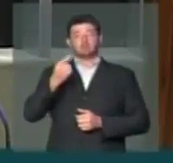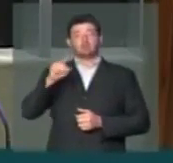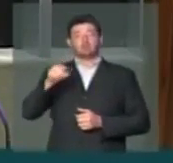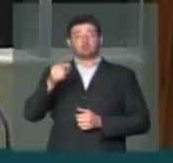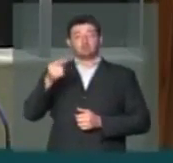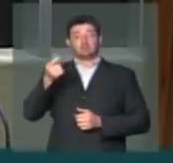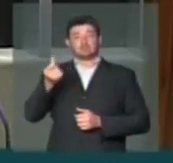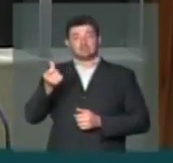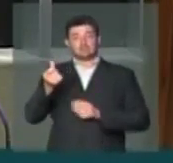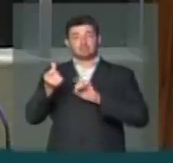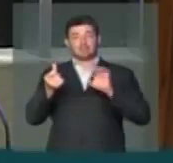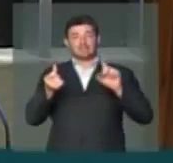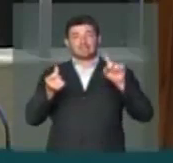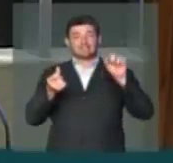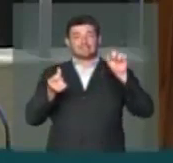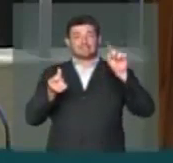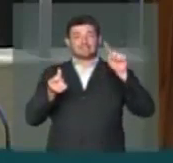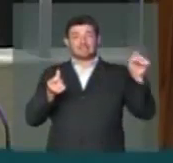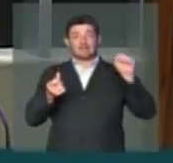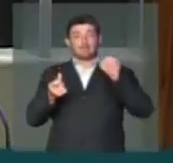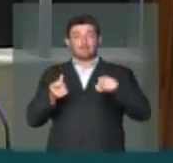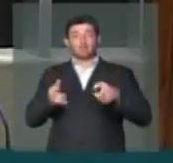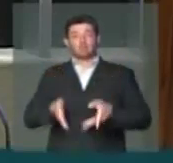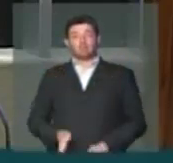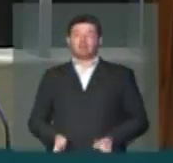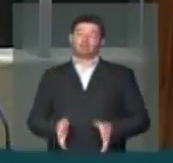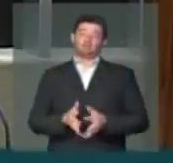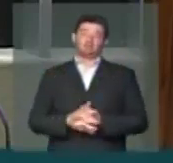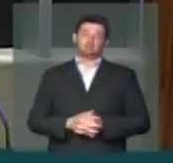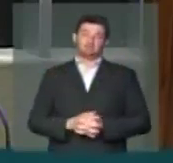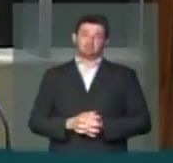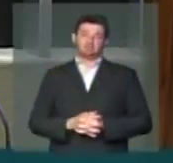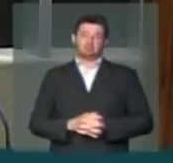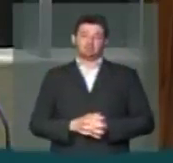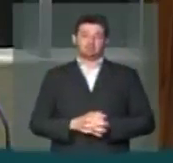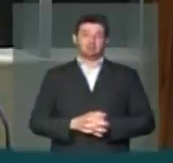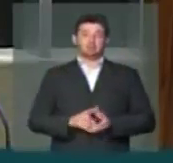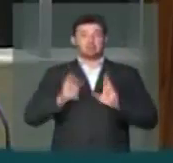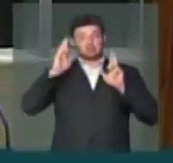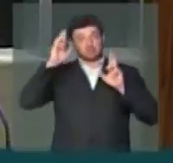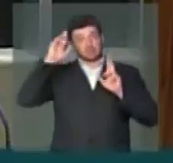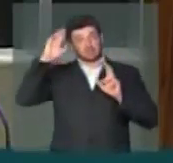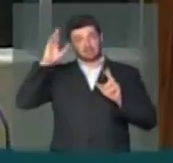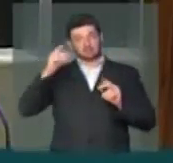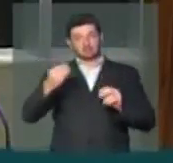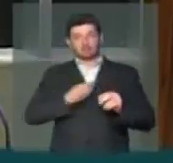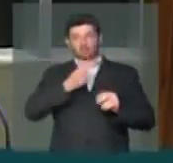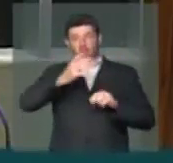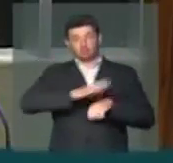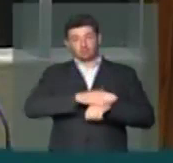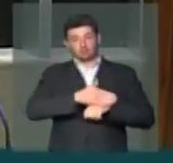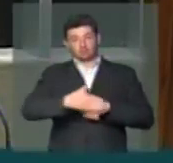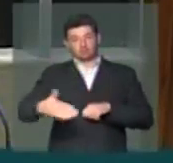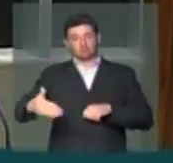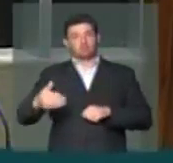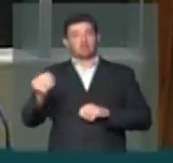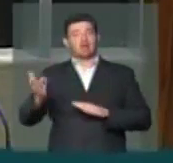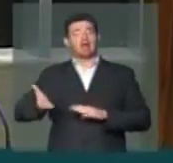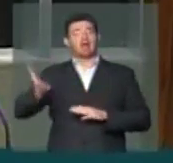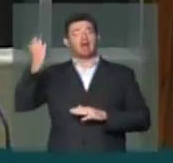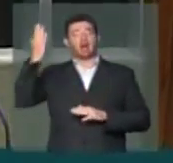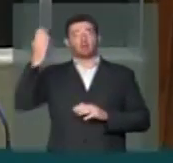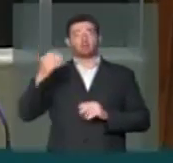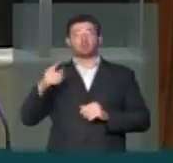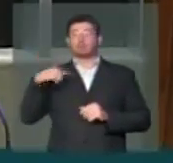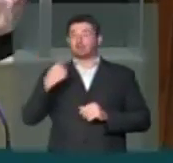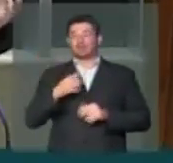61,6 casos para 100 mil partos bem-sucedidos. E a esperança de vida, deputado Mauro Benevides, nunca foi tão alta,